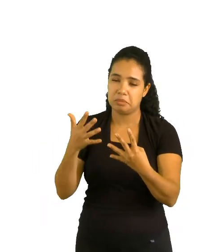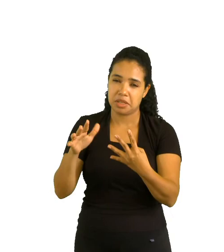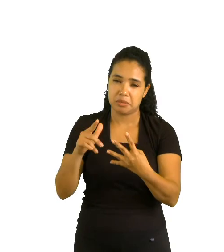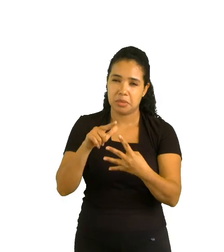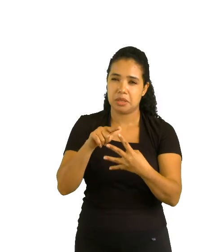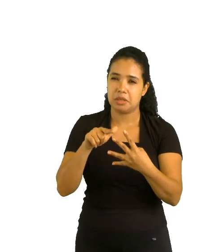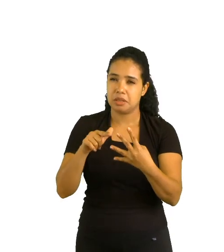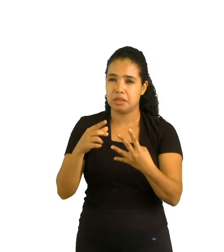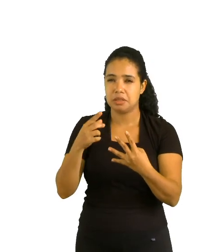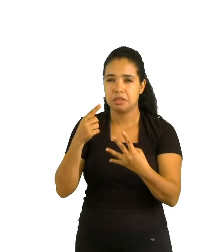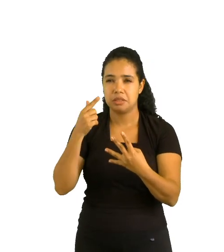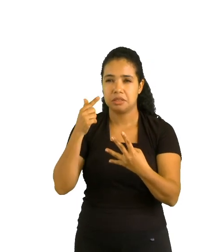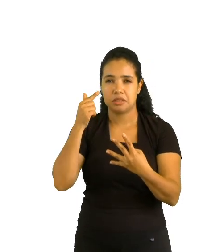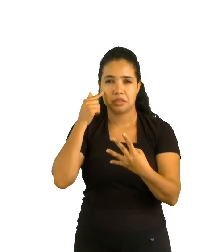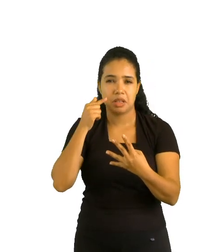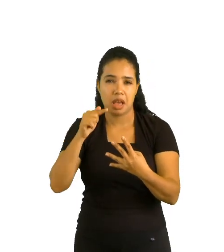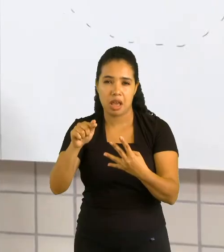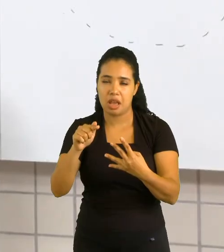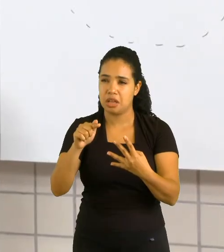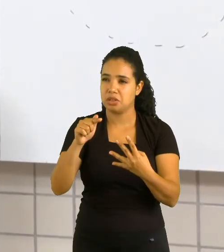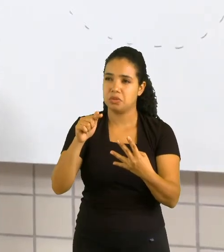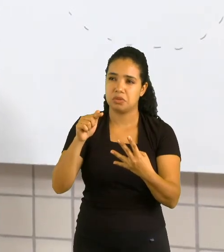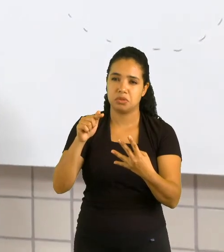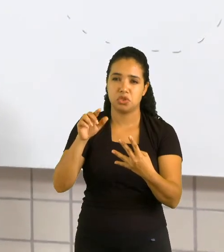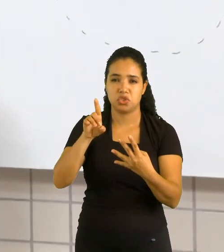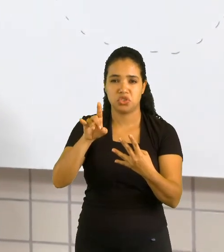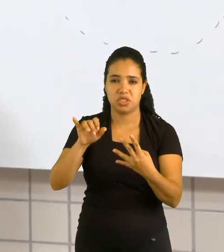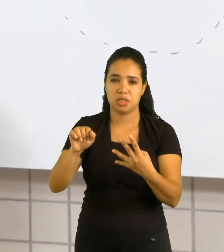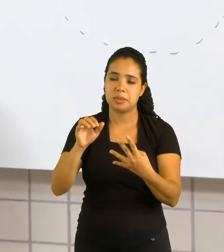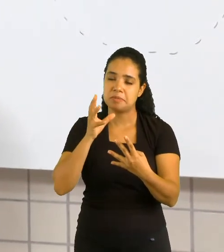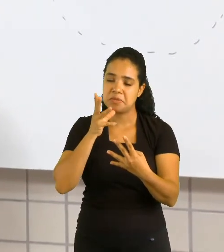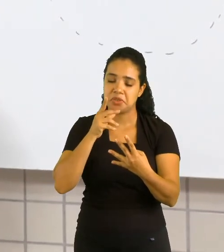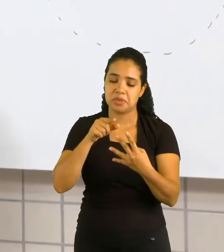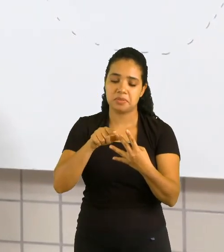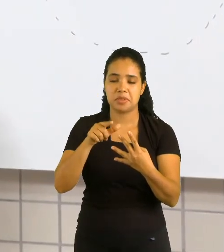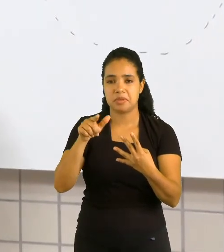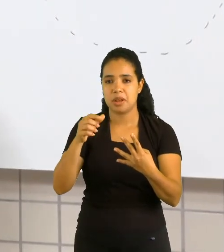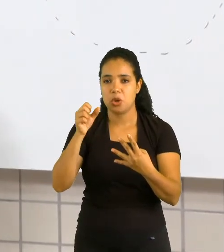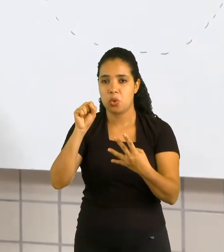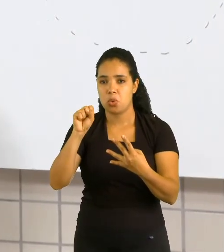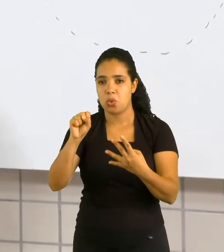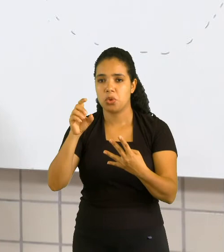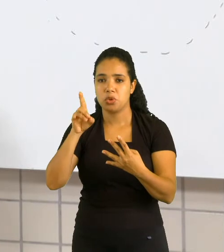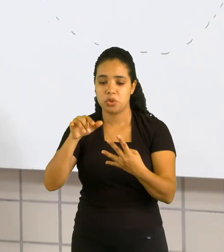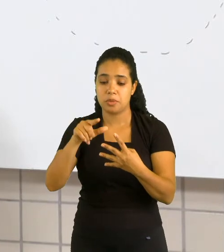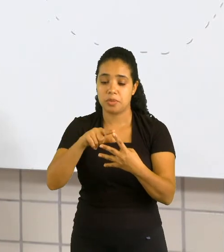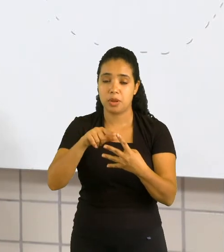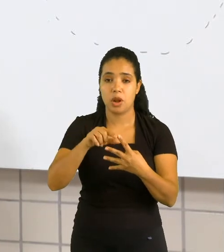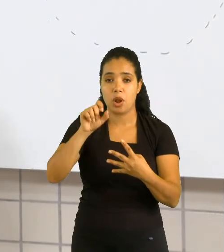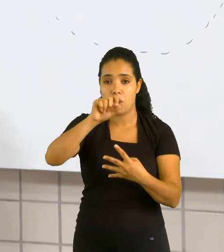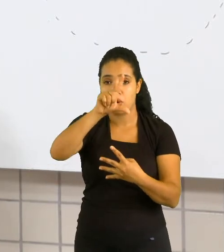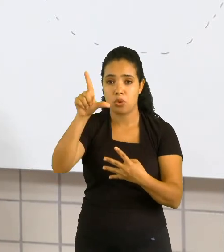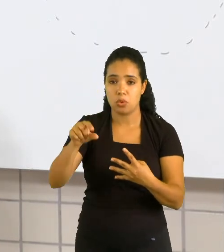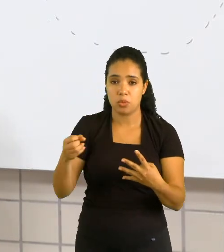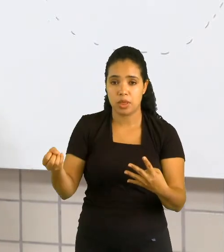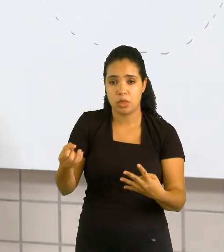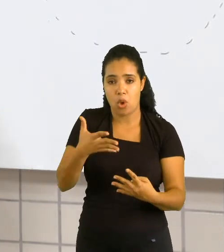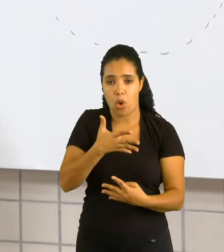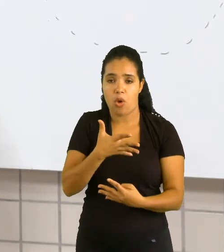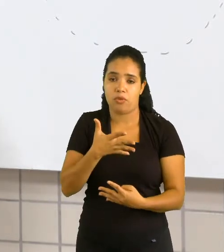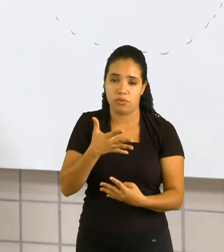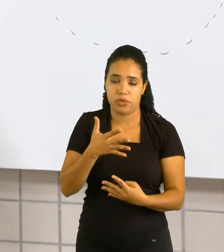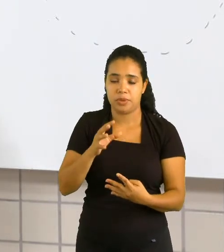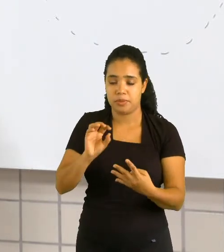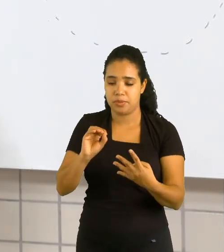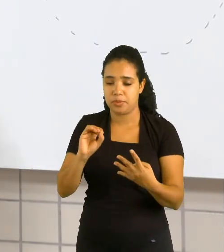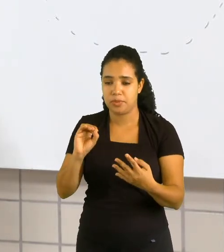entre 7 e 8 dias. A primeira fase é chamada de Lua Nova, né? A fase